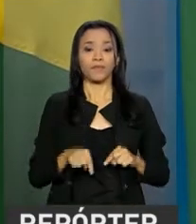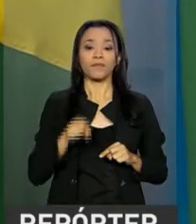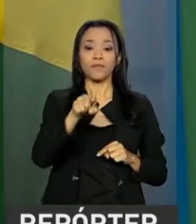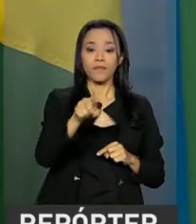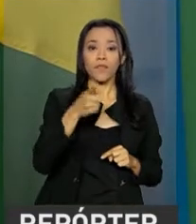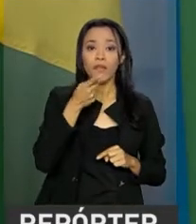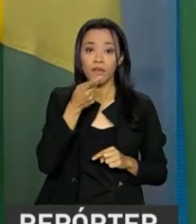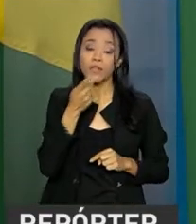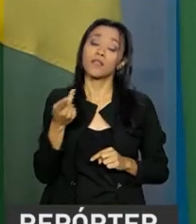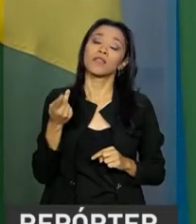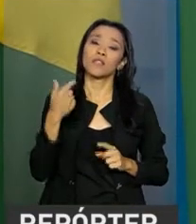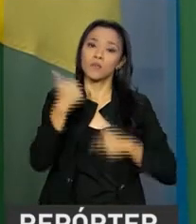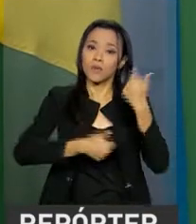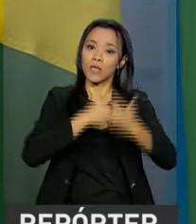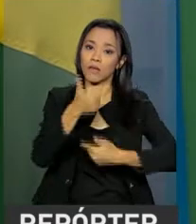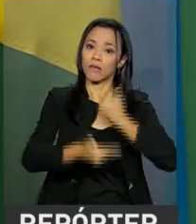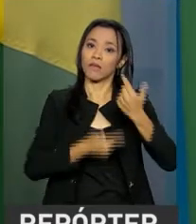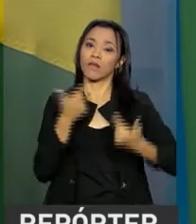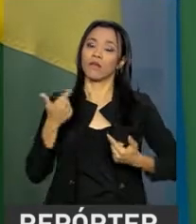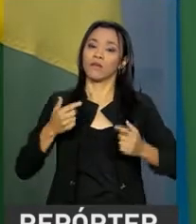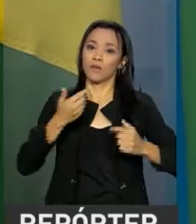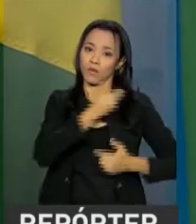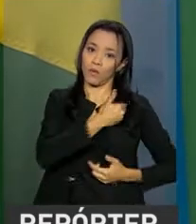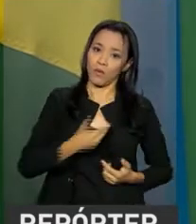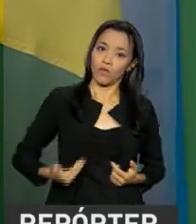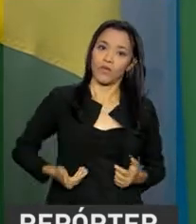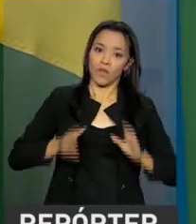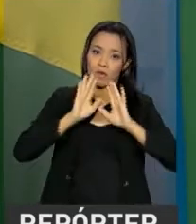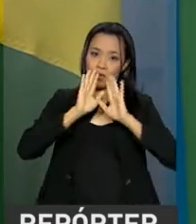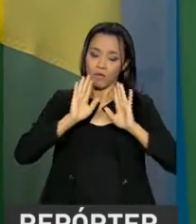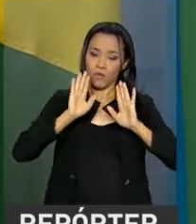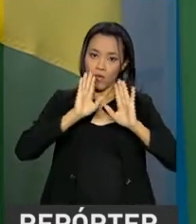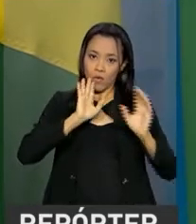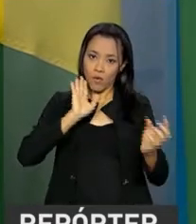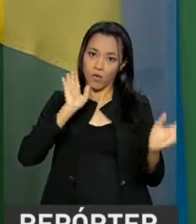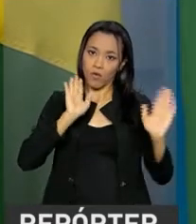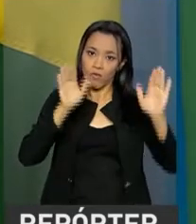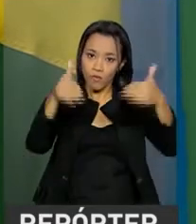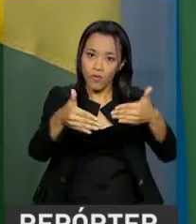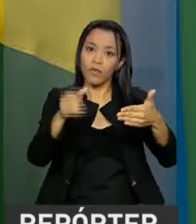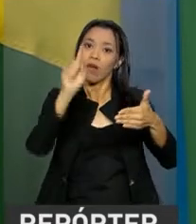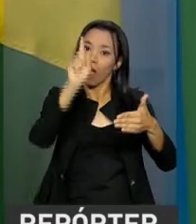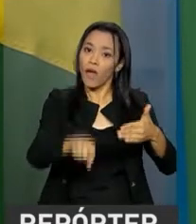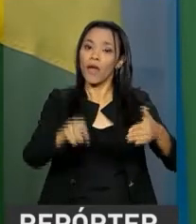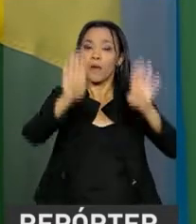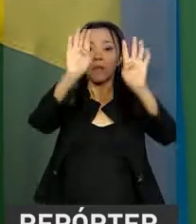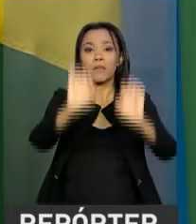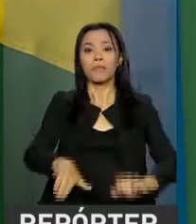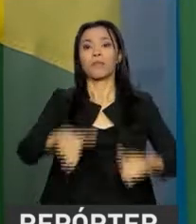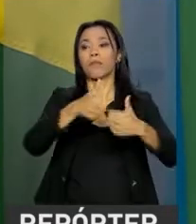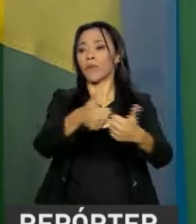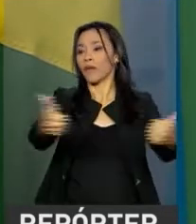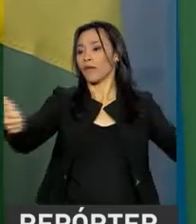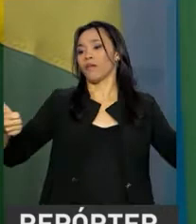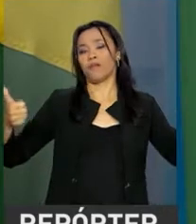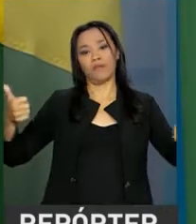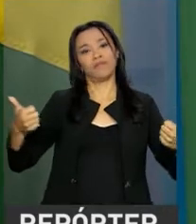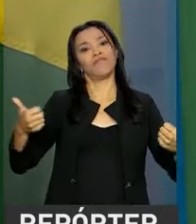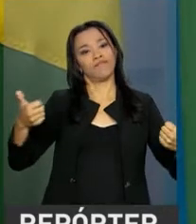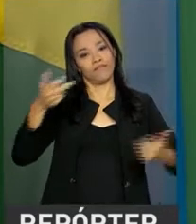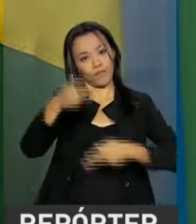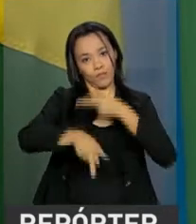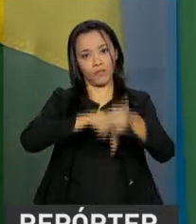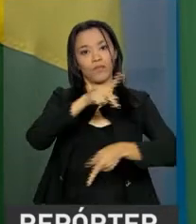portanto convergem para um só tom que o bem estar dos brasileiros de bem estar em vários